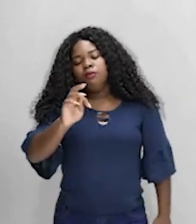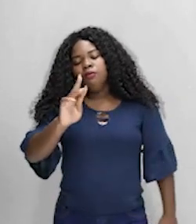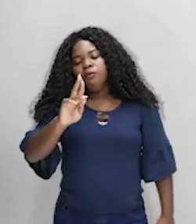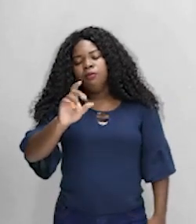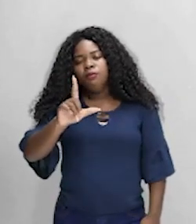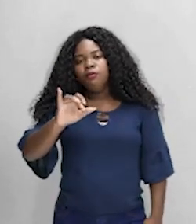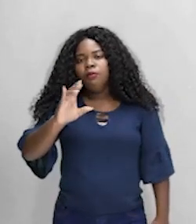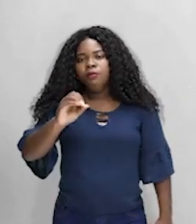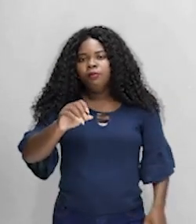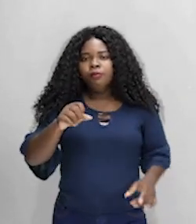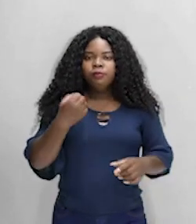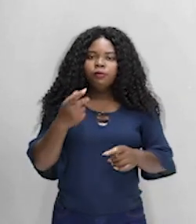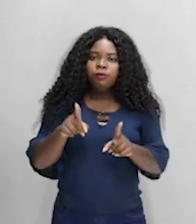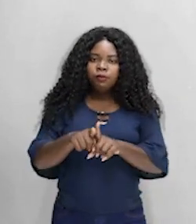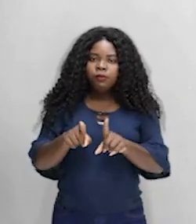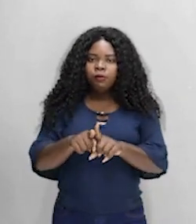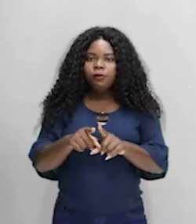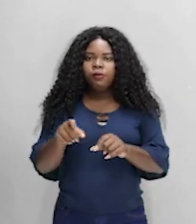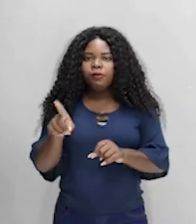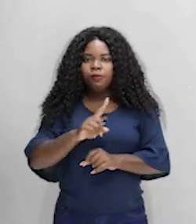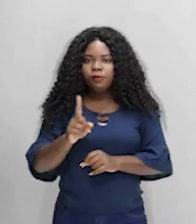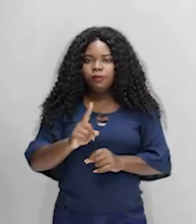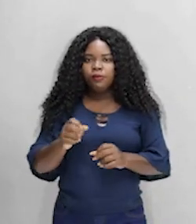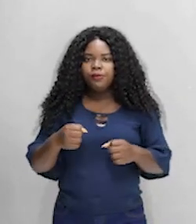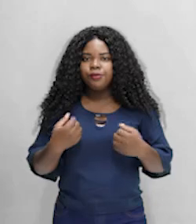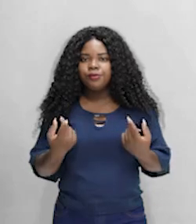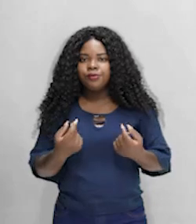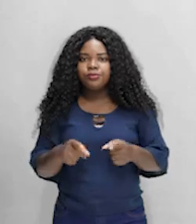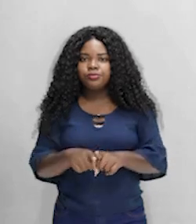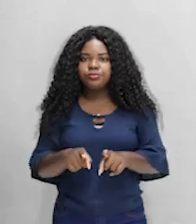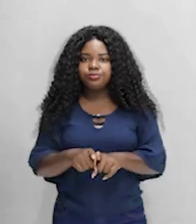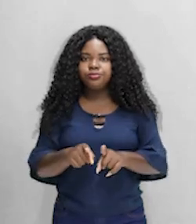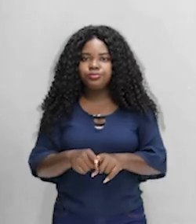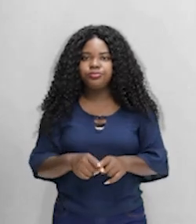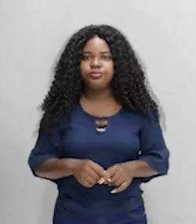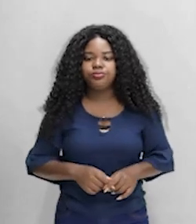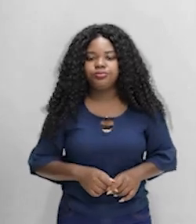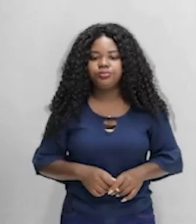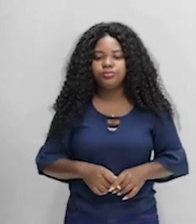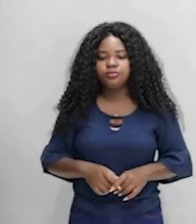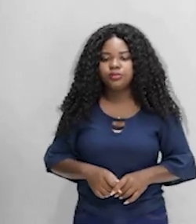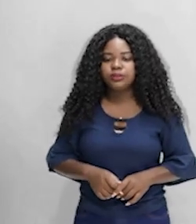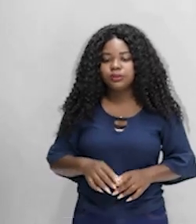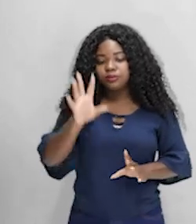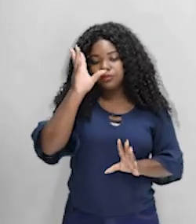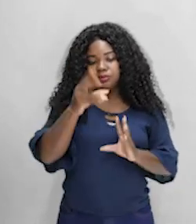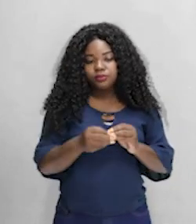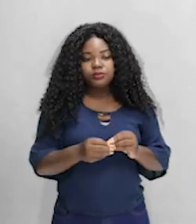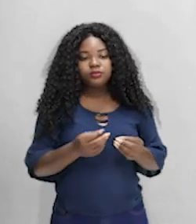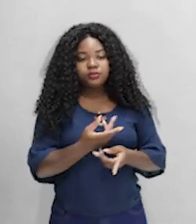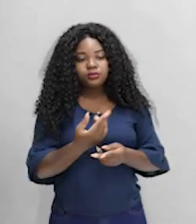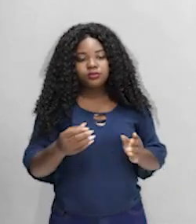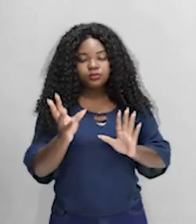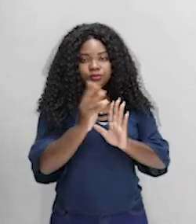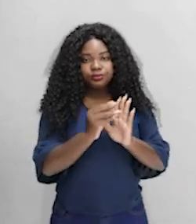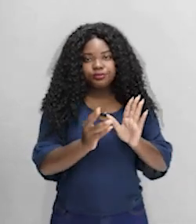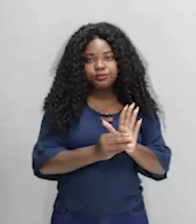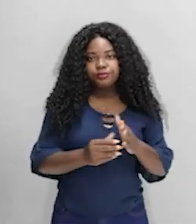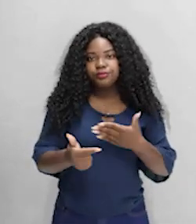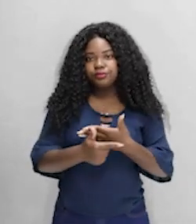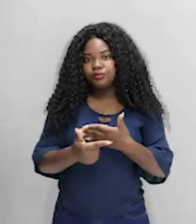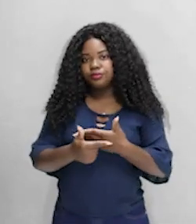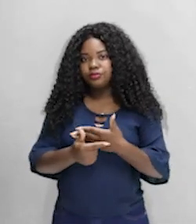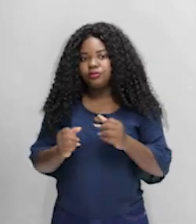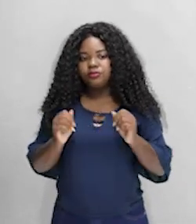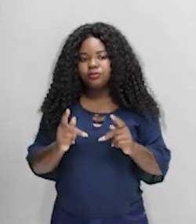aqui nessa questão, em particular nessa questão, revisamos boa parte do conteúdo das funções